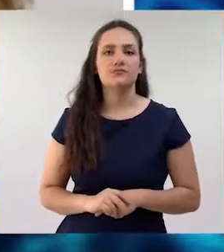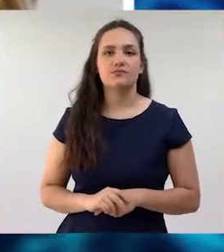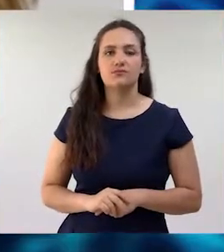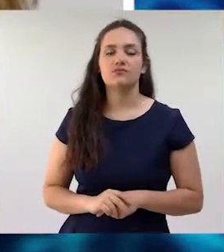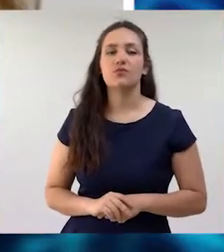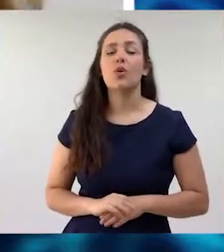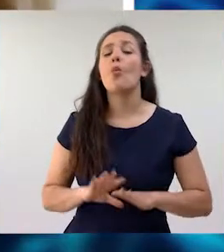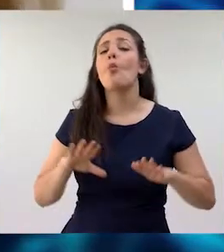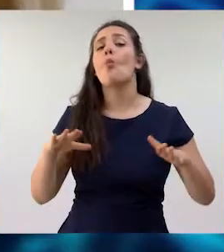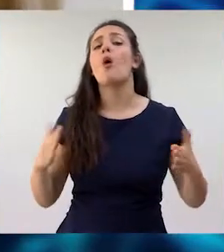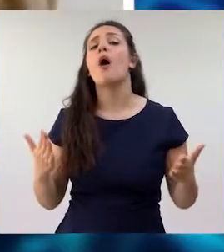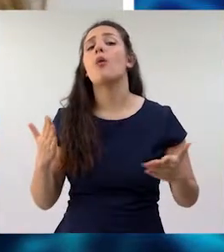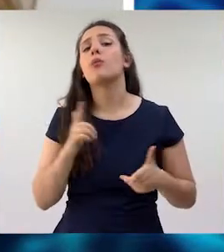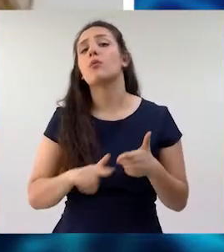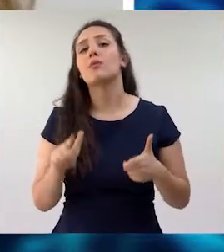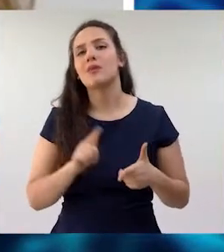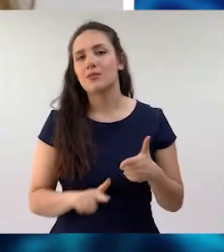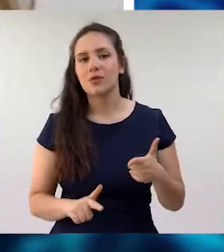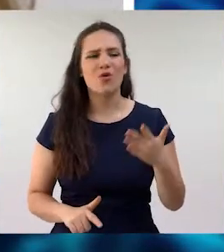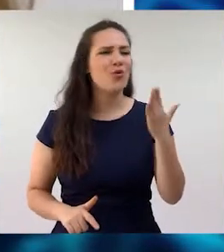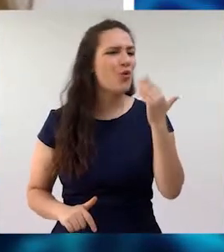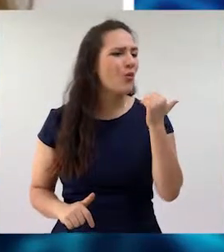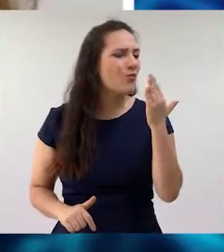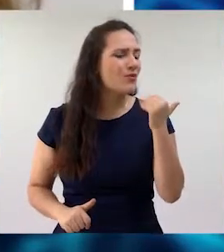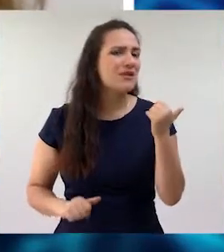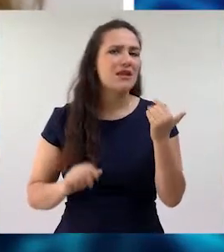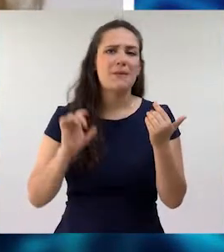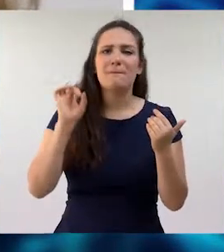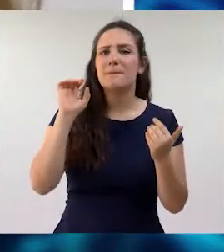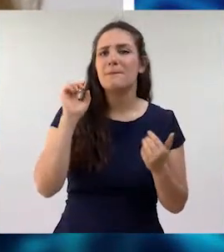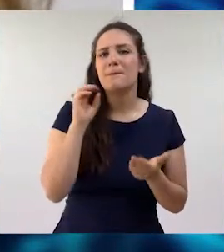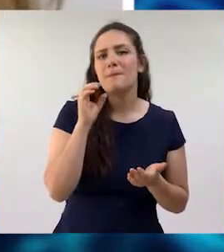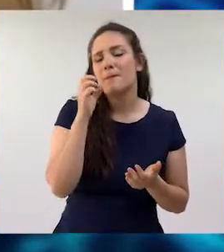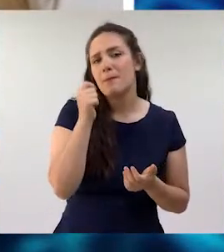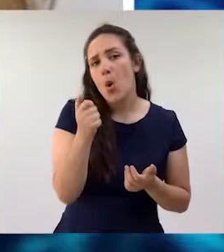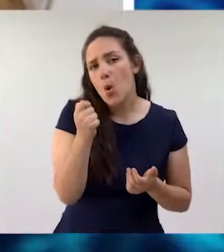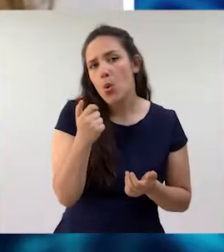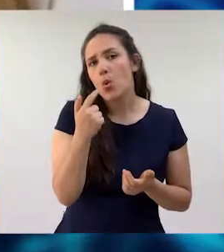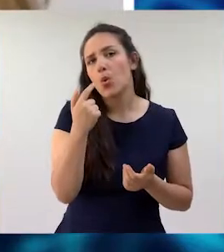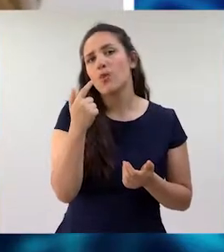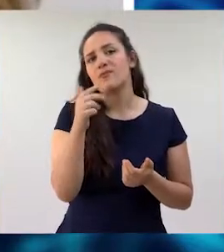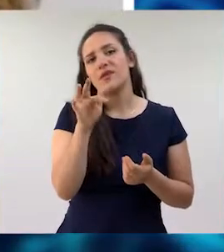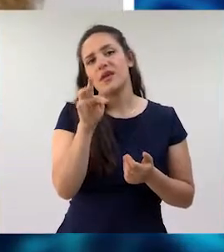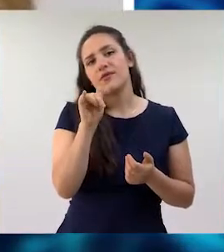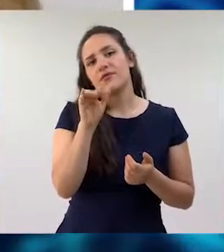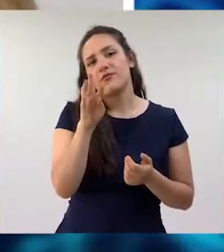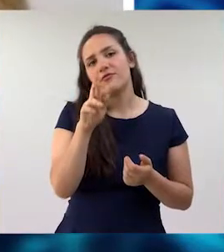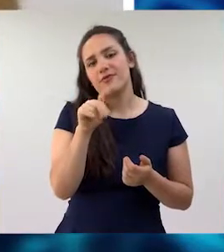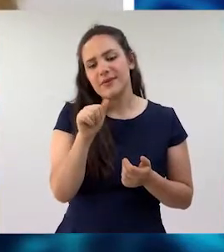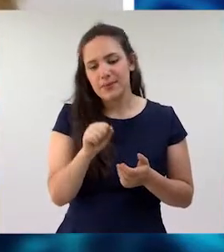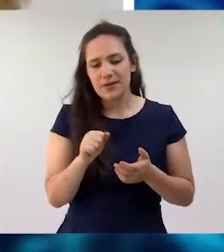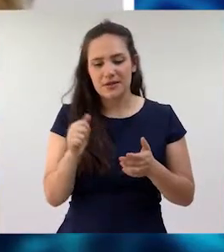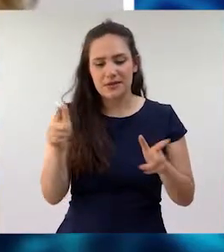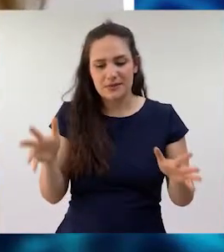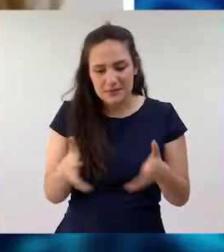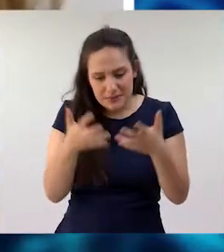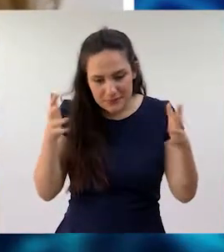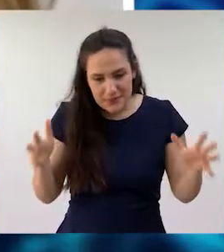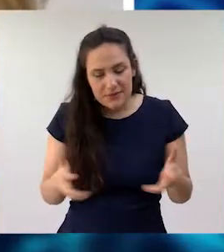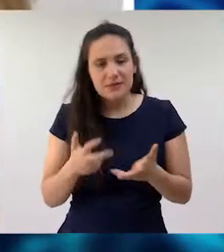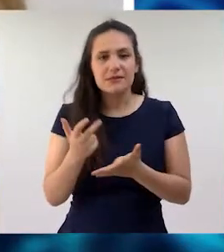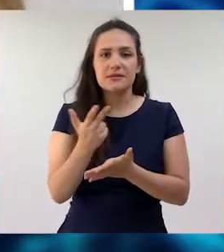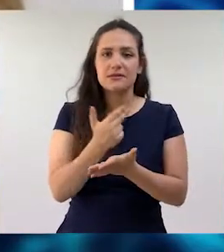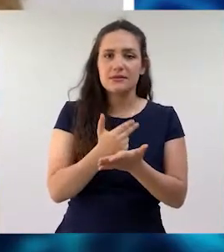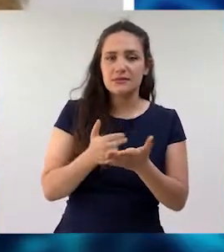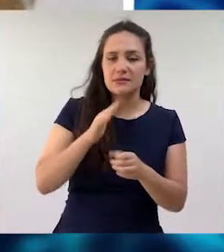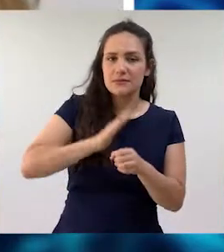intestino são má alimentação, então dieta pobre em fibra, verdura, fruta, legume, excesso